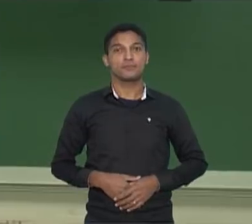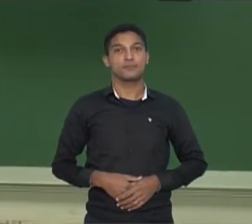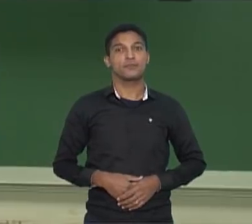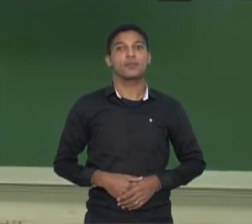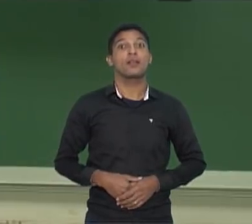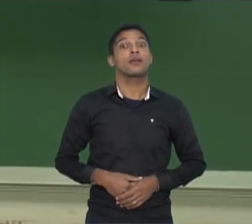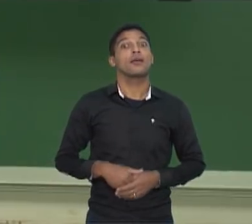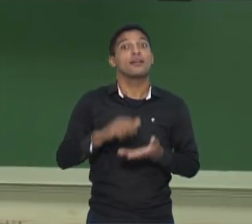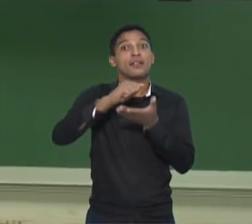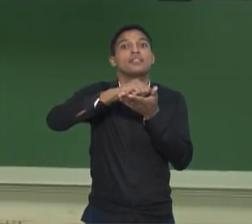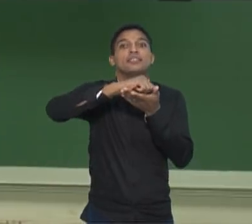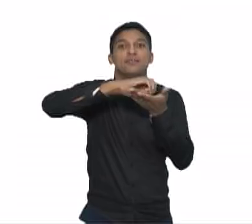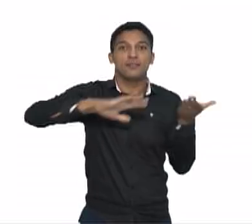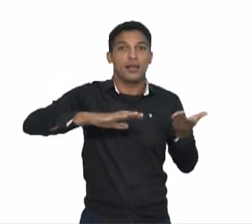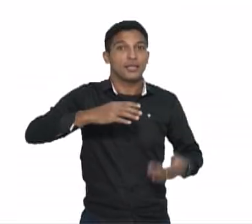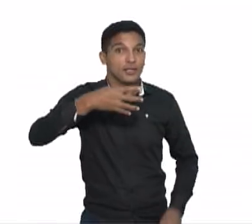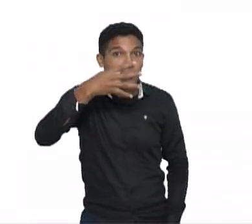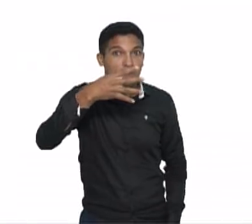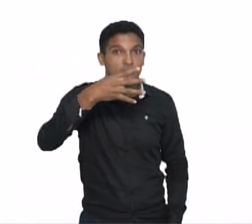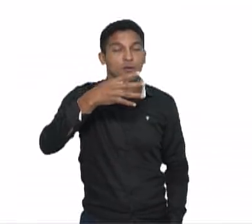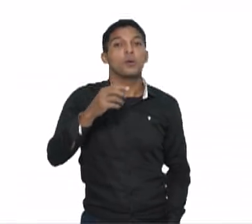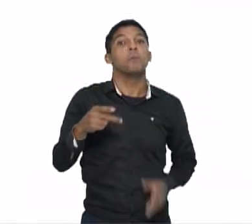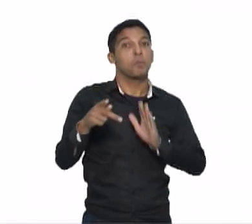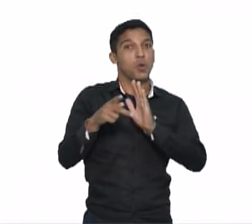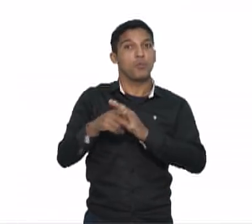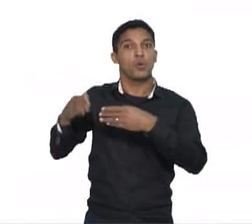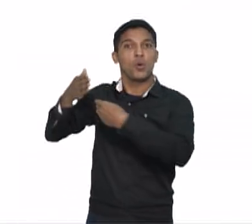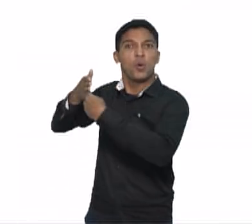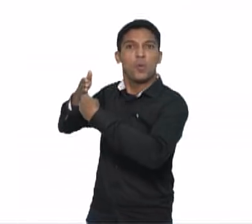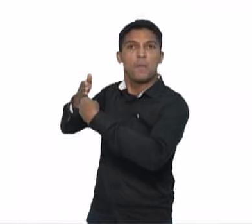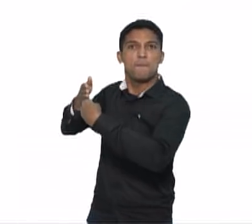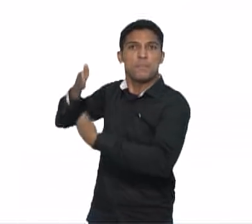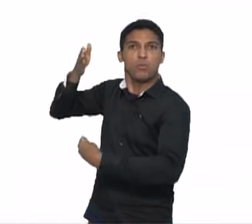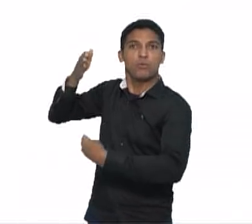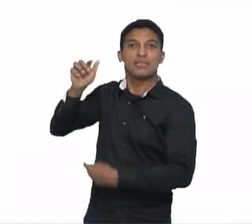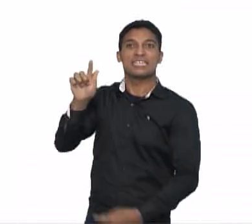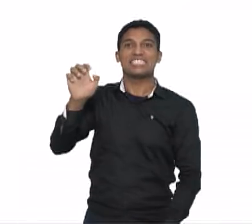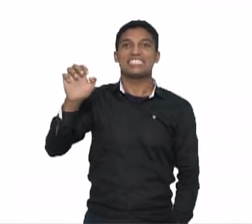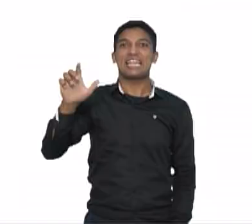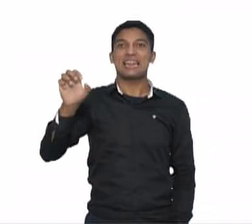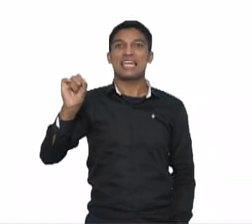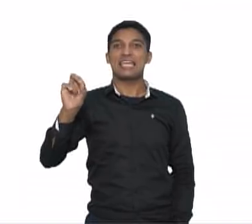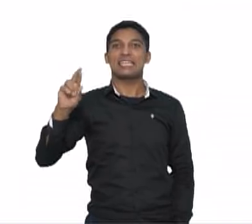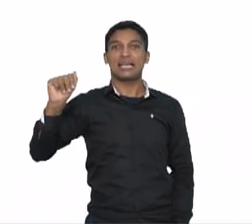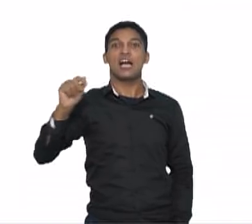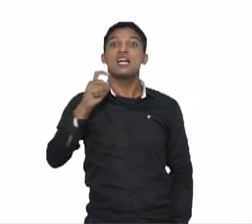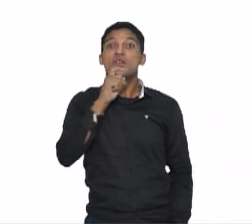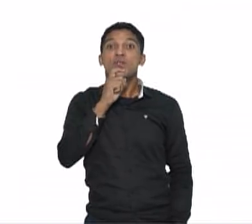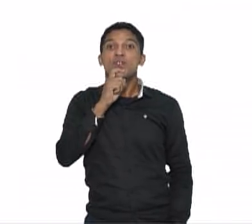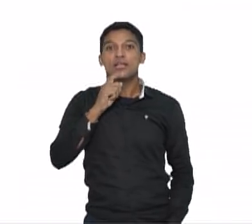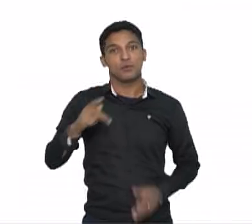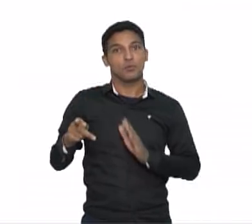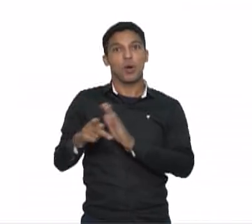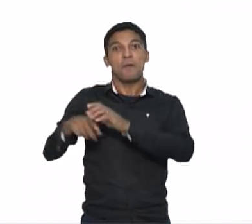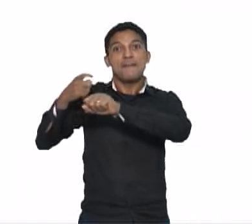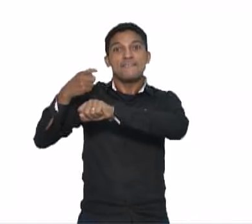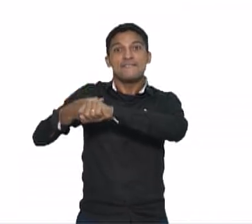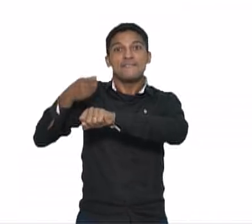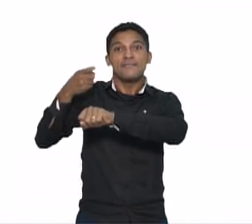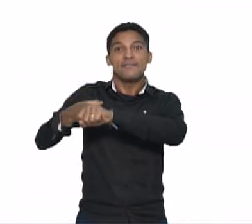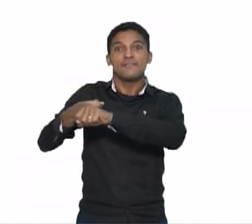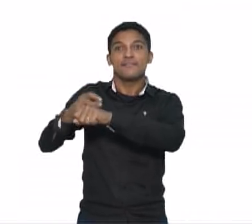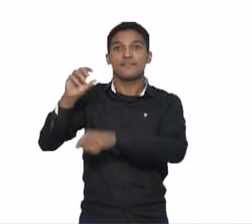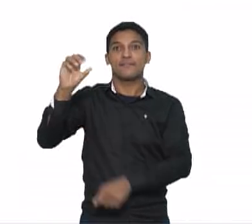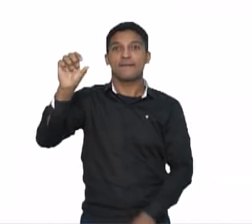Exercício 4. As geleiras são massas de água sólida, as quais são